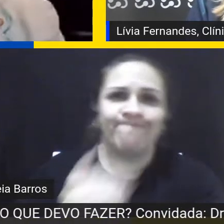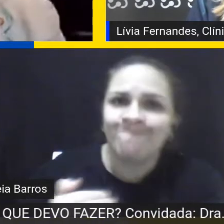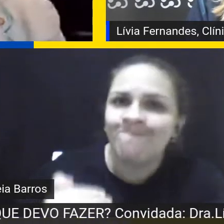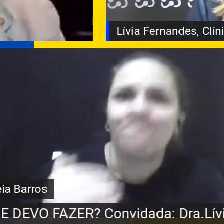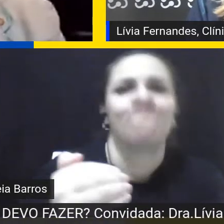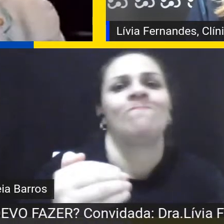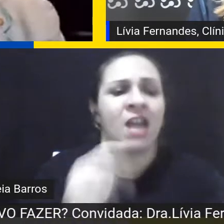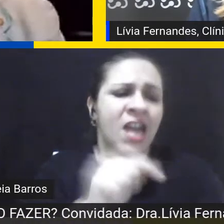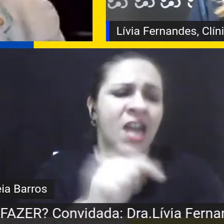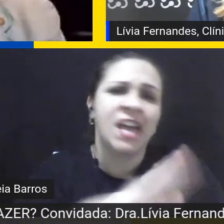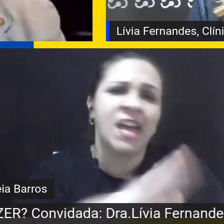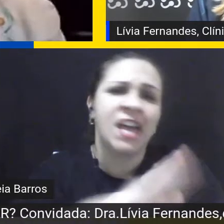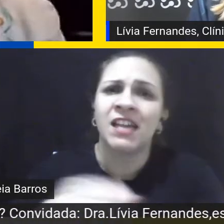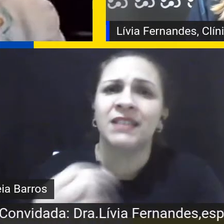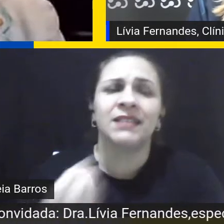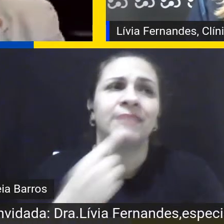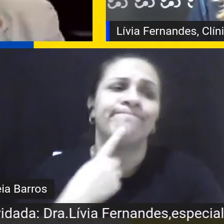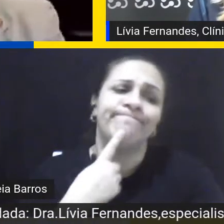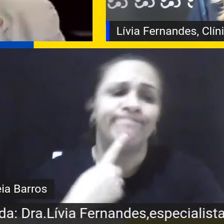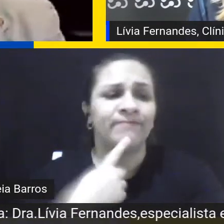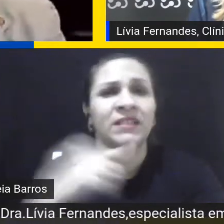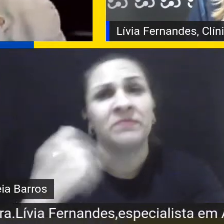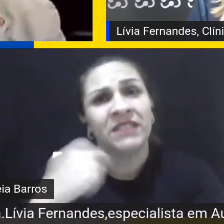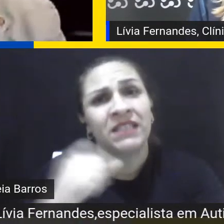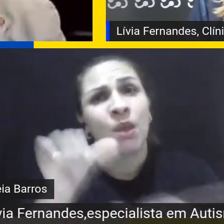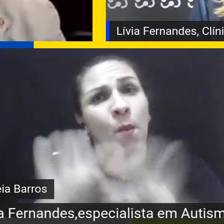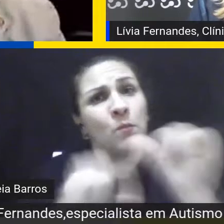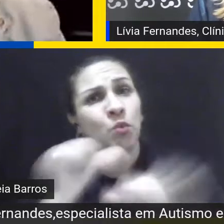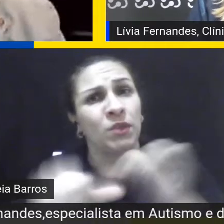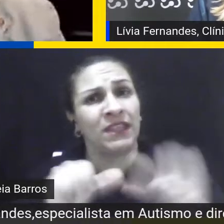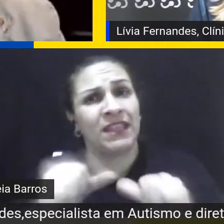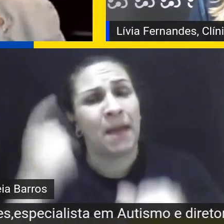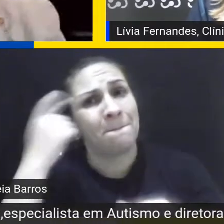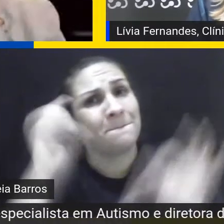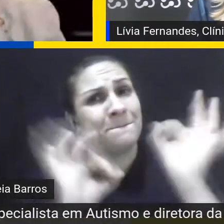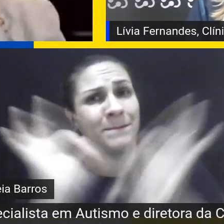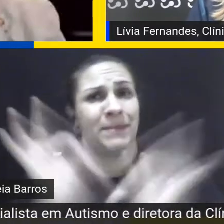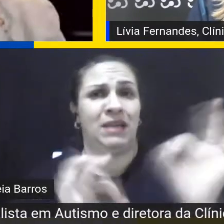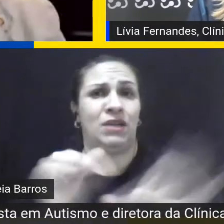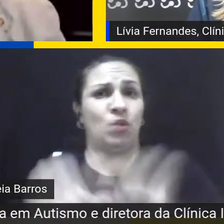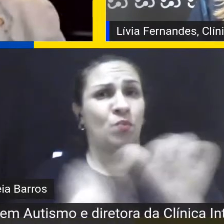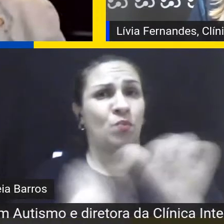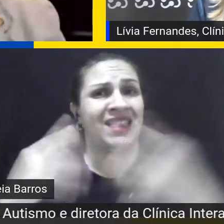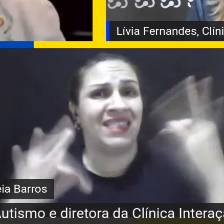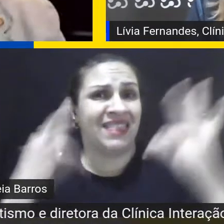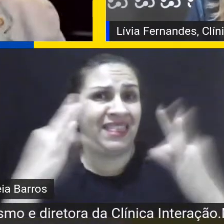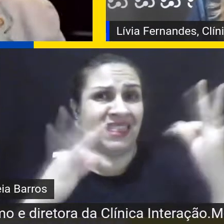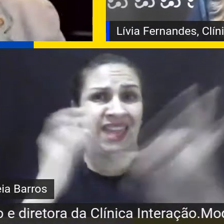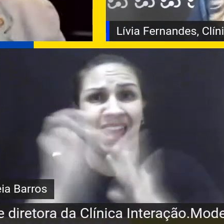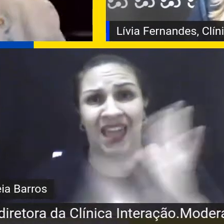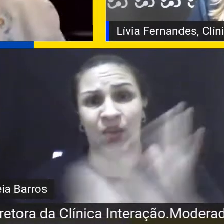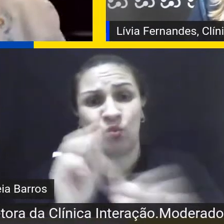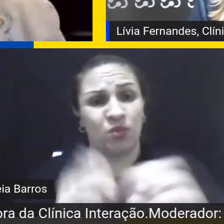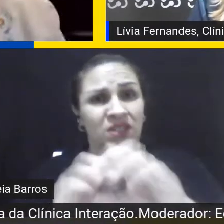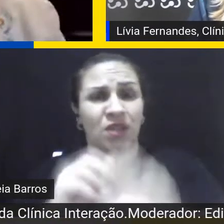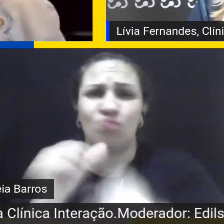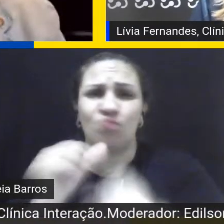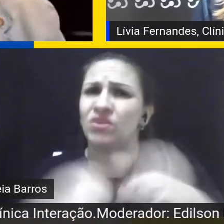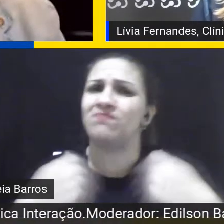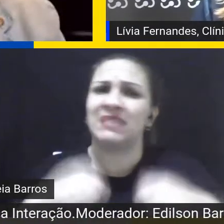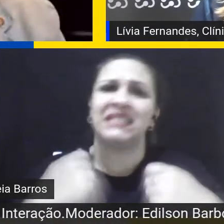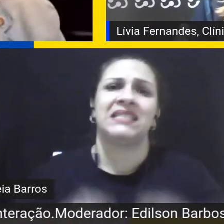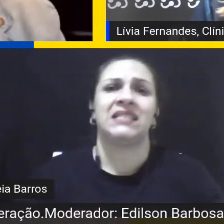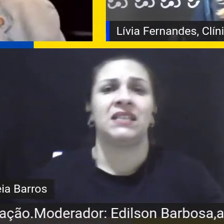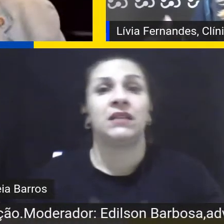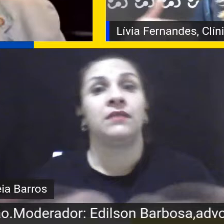esse paciente, a gente tem que mudar a estratégia, a gente tem que mudar o ensinamento desse paciente, então